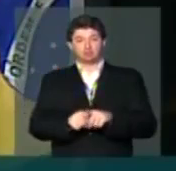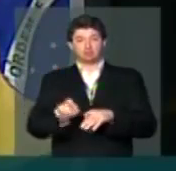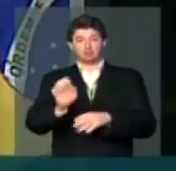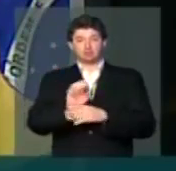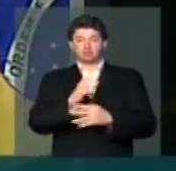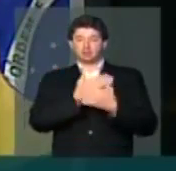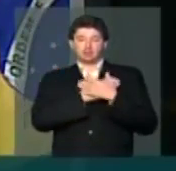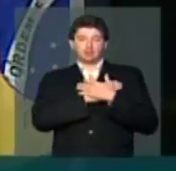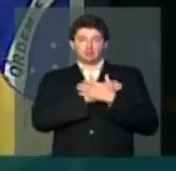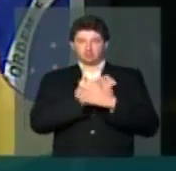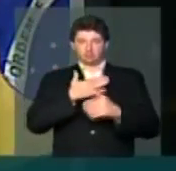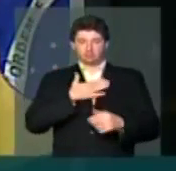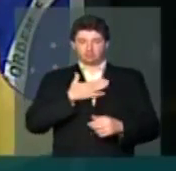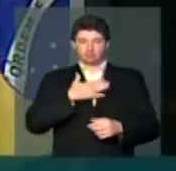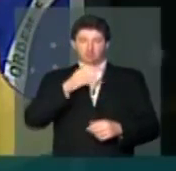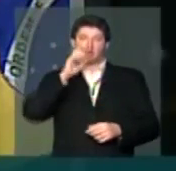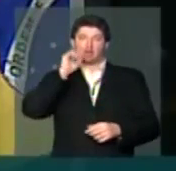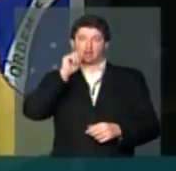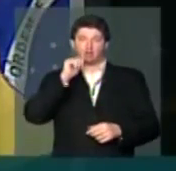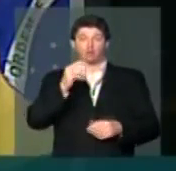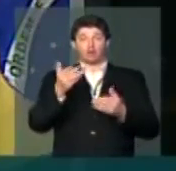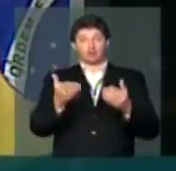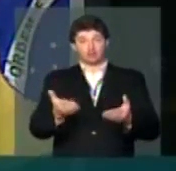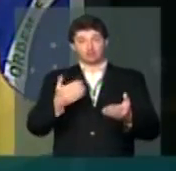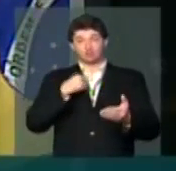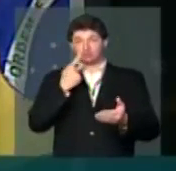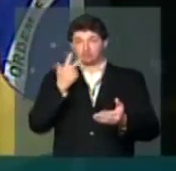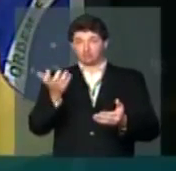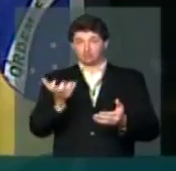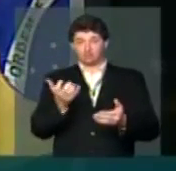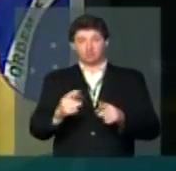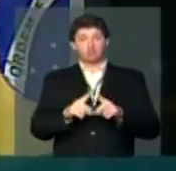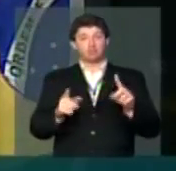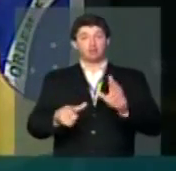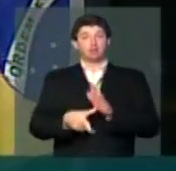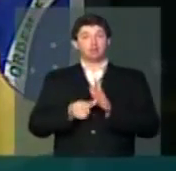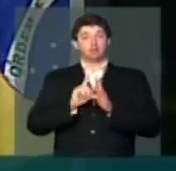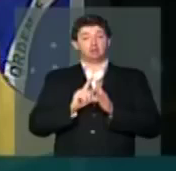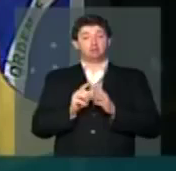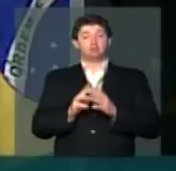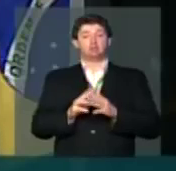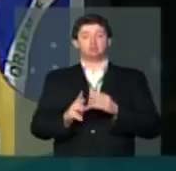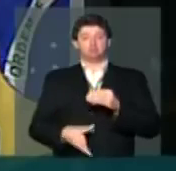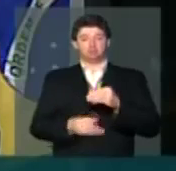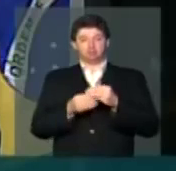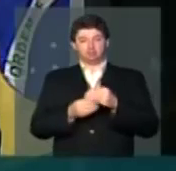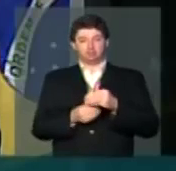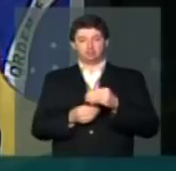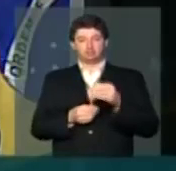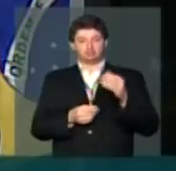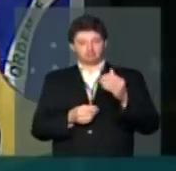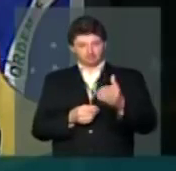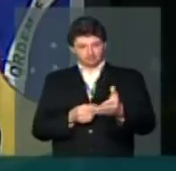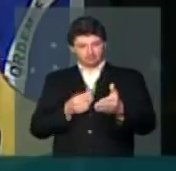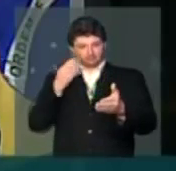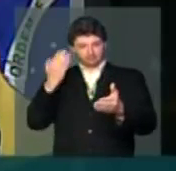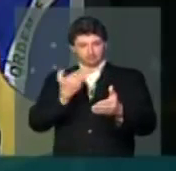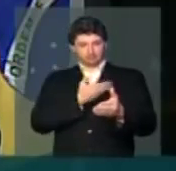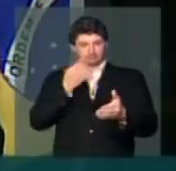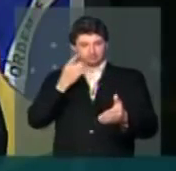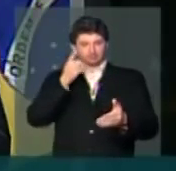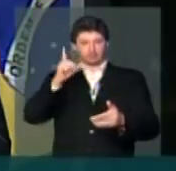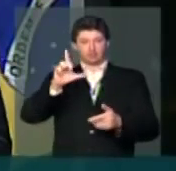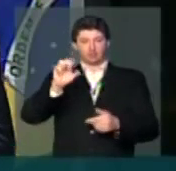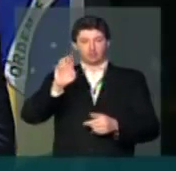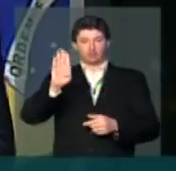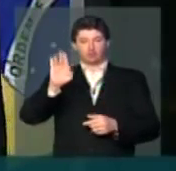estado de Alagoas. Era o que eu tinha a dizer, senhor presidente, mas sem antes conceder uma parte ao colega deputado Lobo